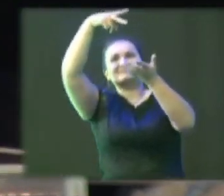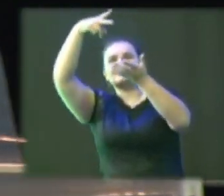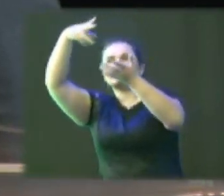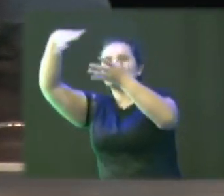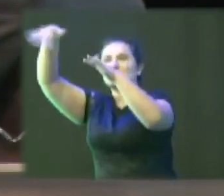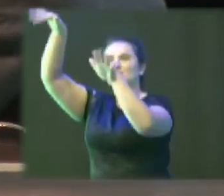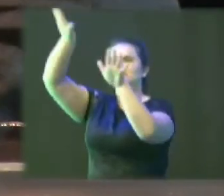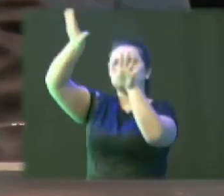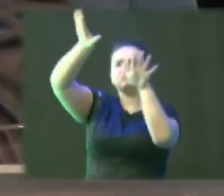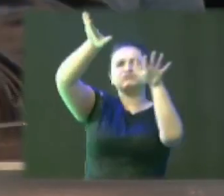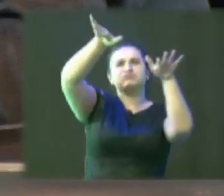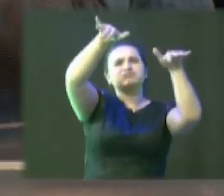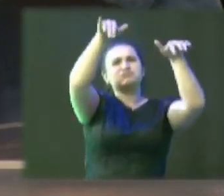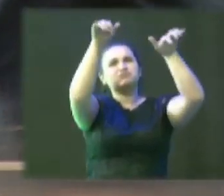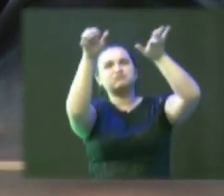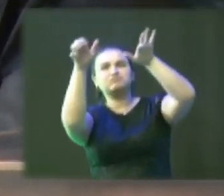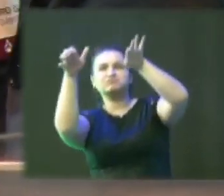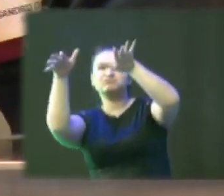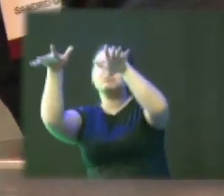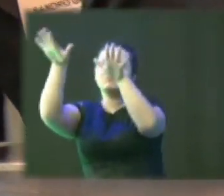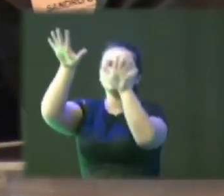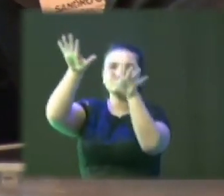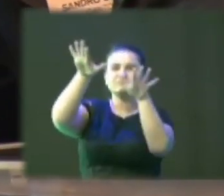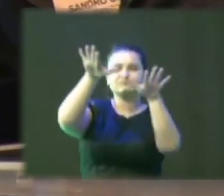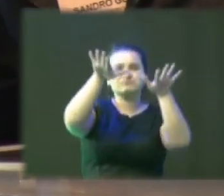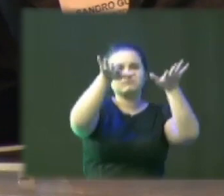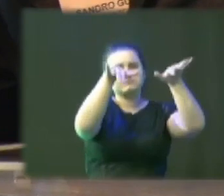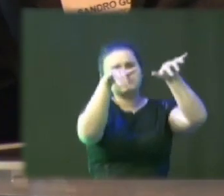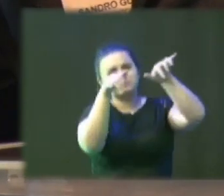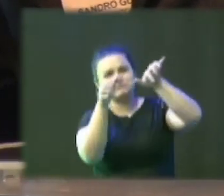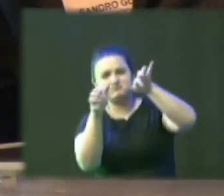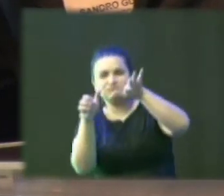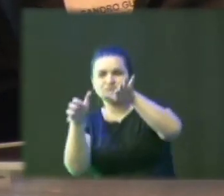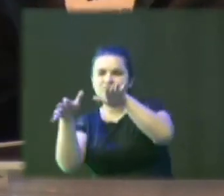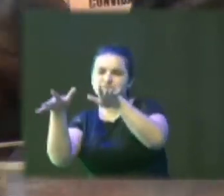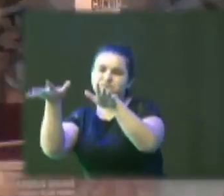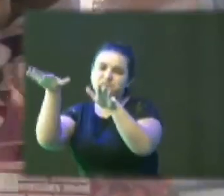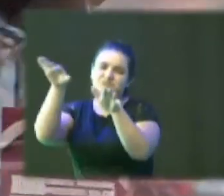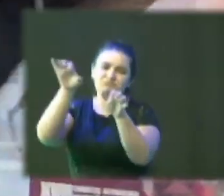Vai voando de mansinho,